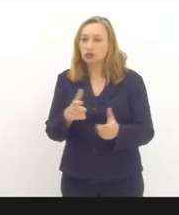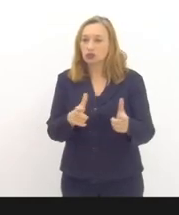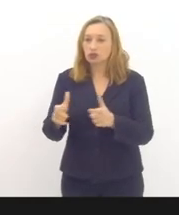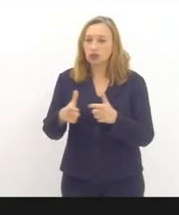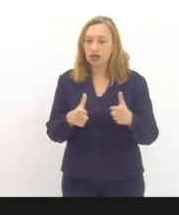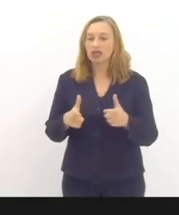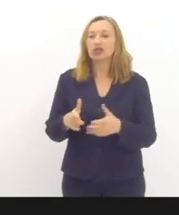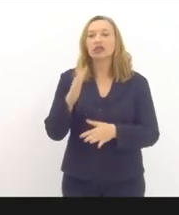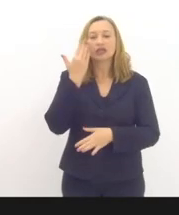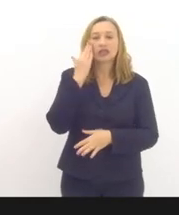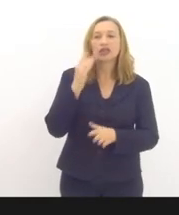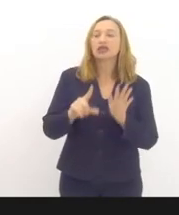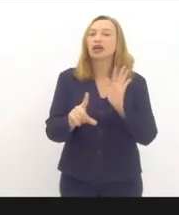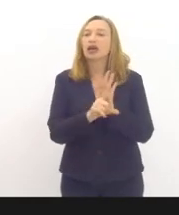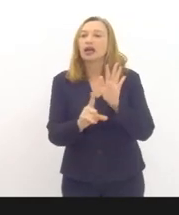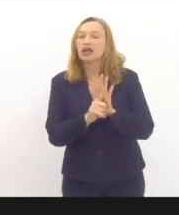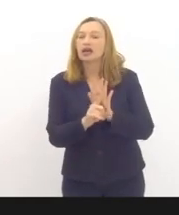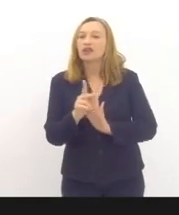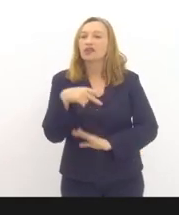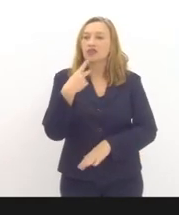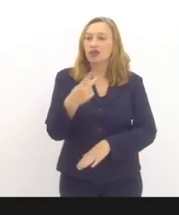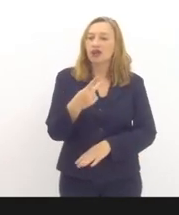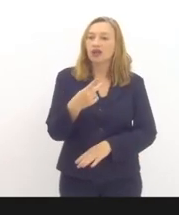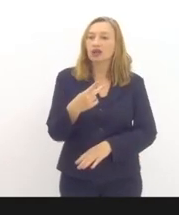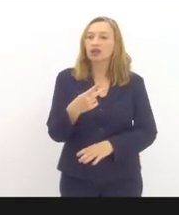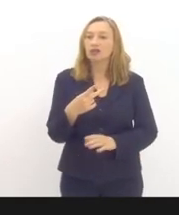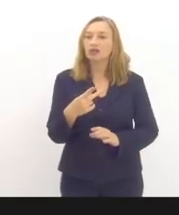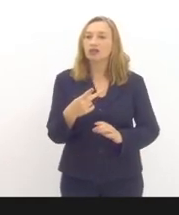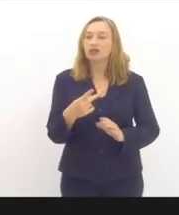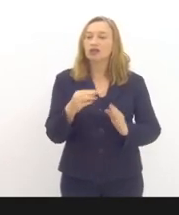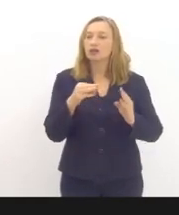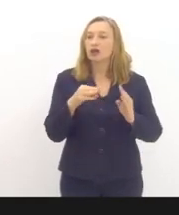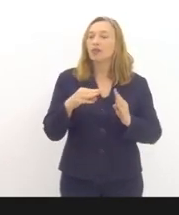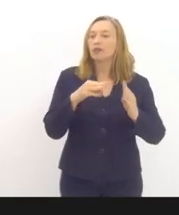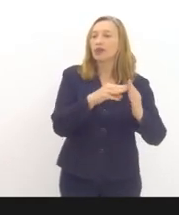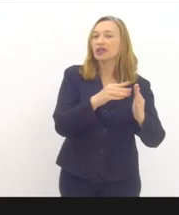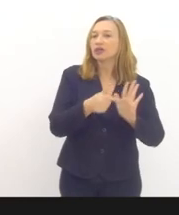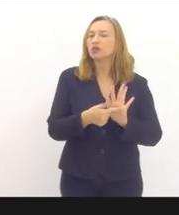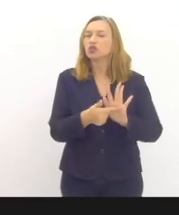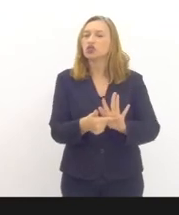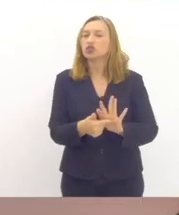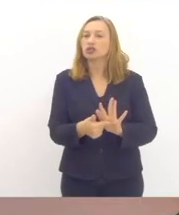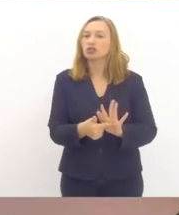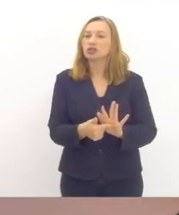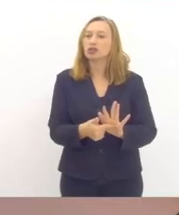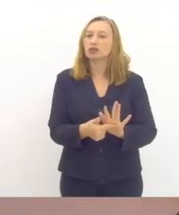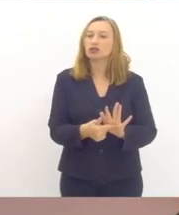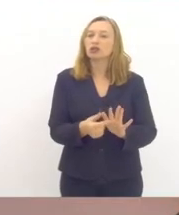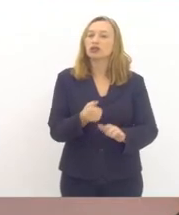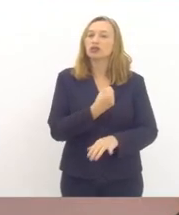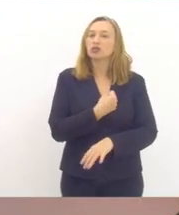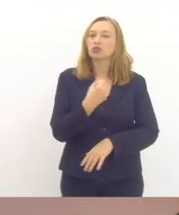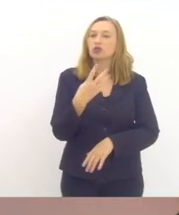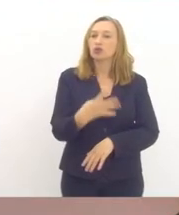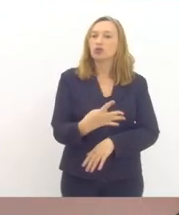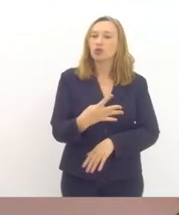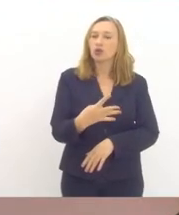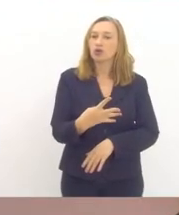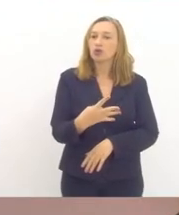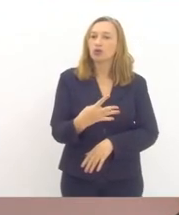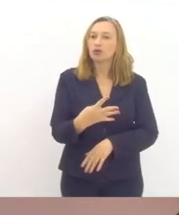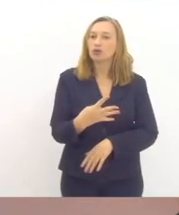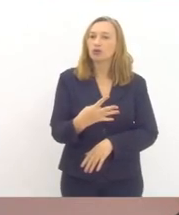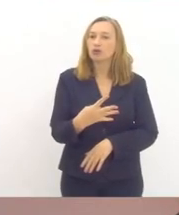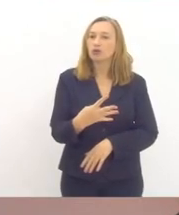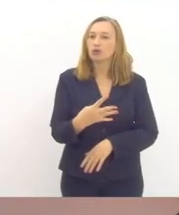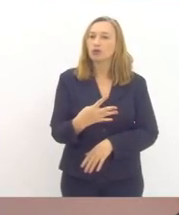que a lei, ela fala, até como foi colocado a meta número 4, que foi traga aqui, que diz um